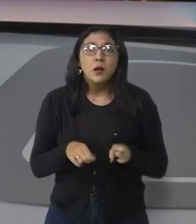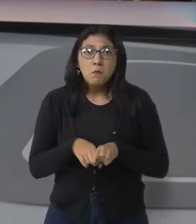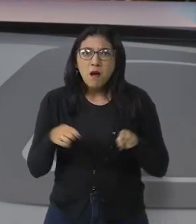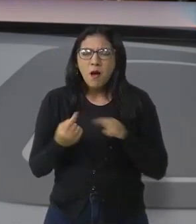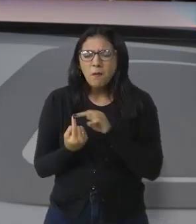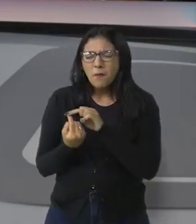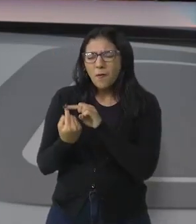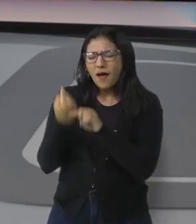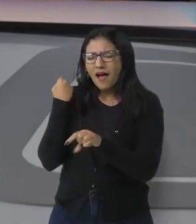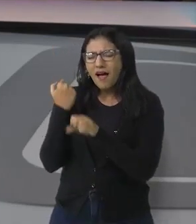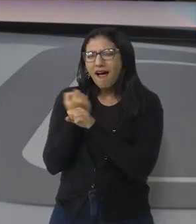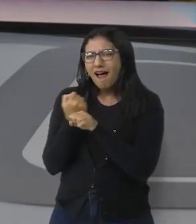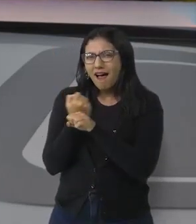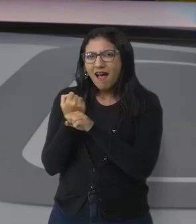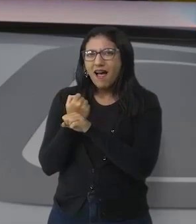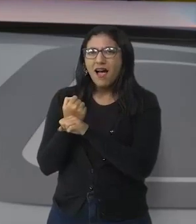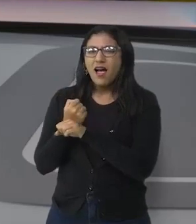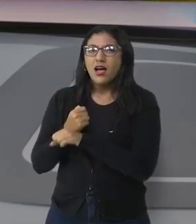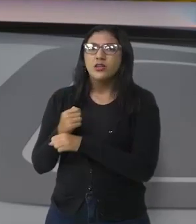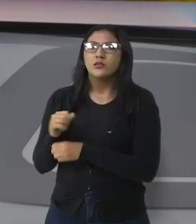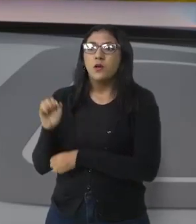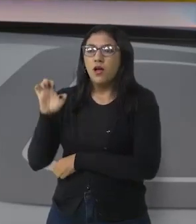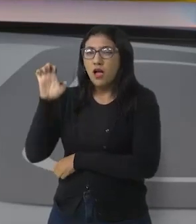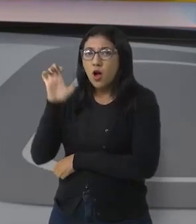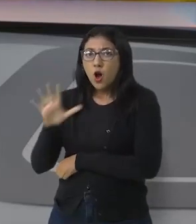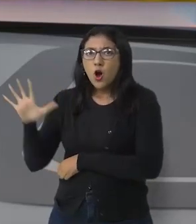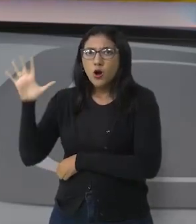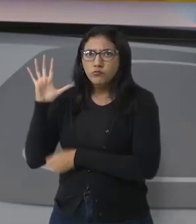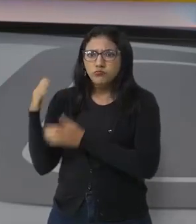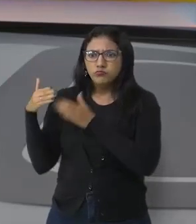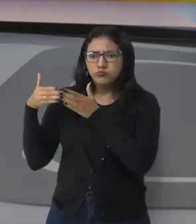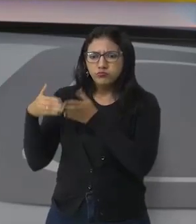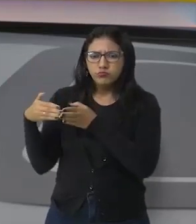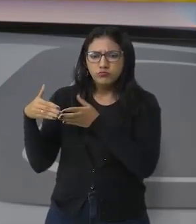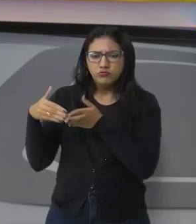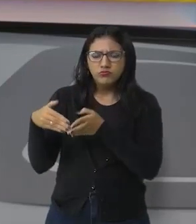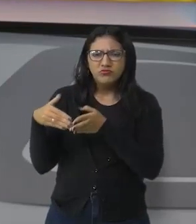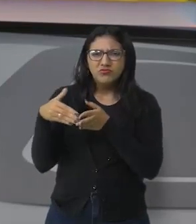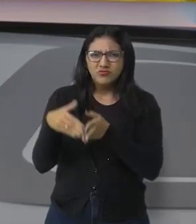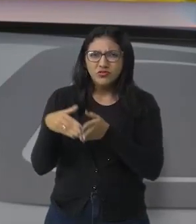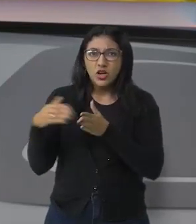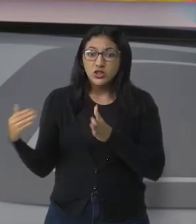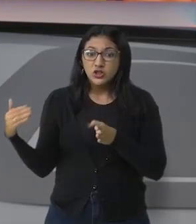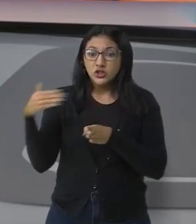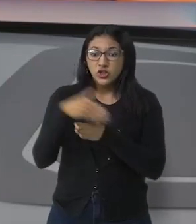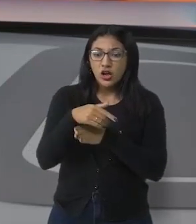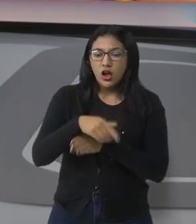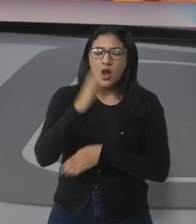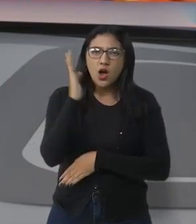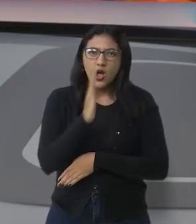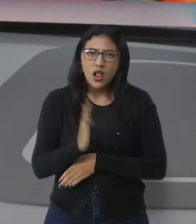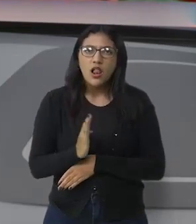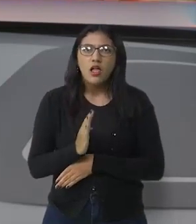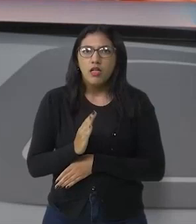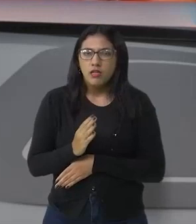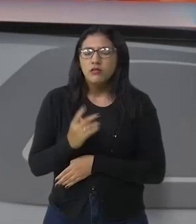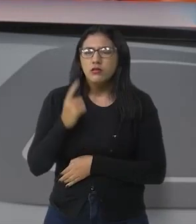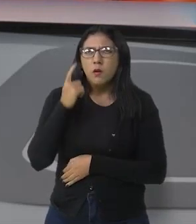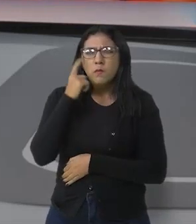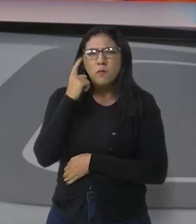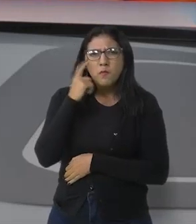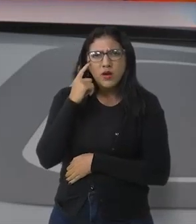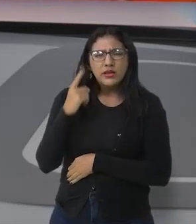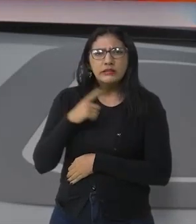homem europeu, essas populações foram diminuindo, né? Se estimava que quando o europeu chegou no